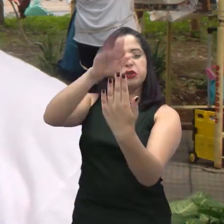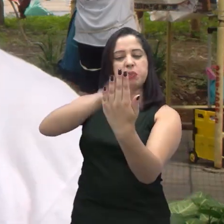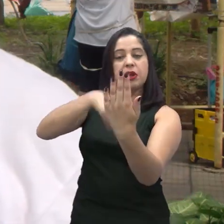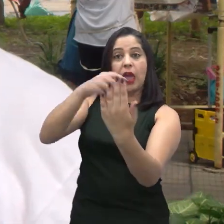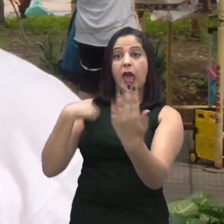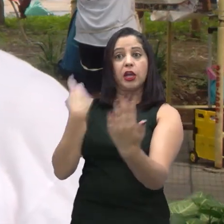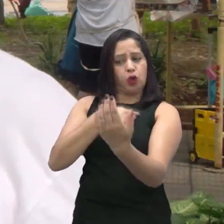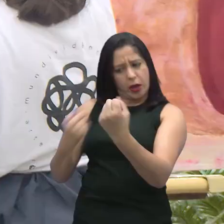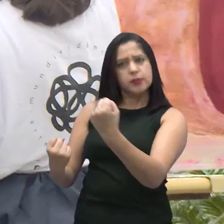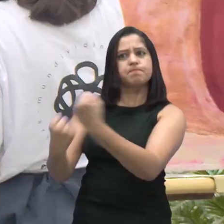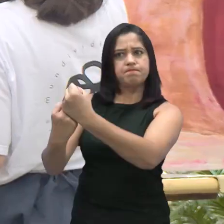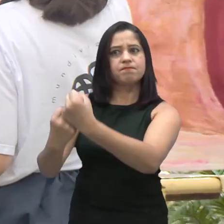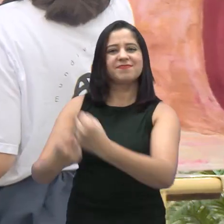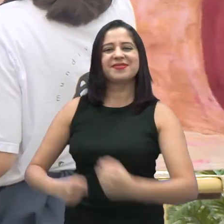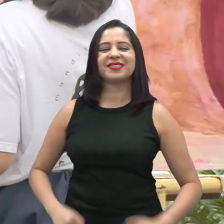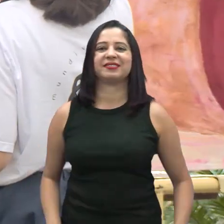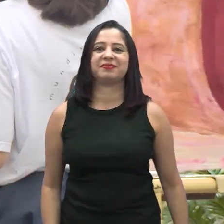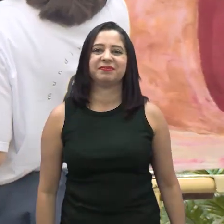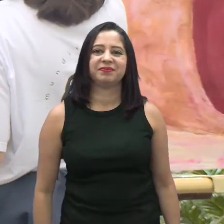dar o suporte que precisar.